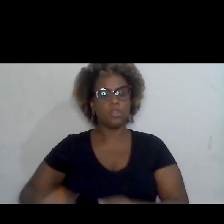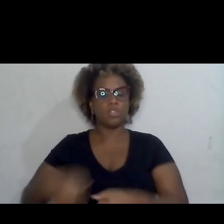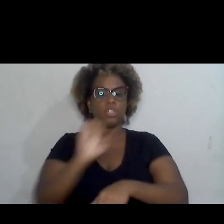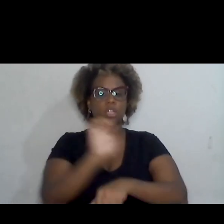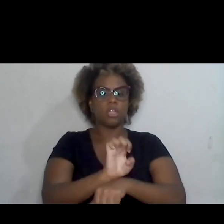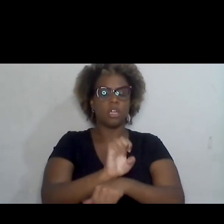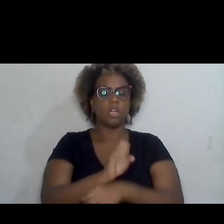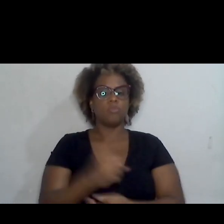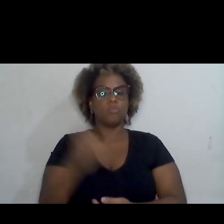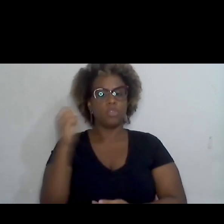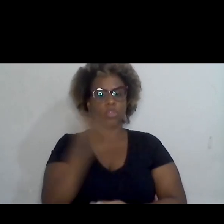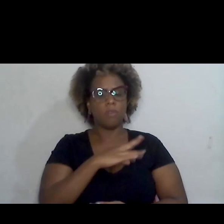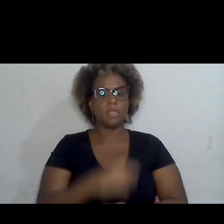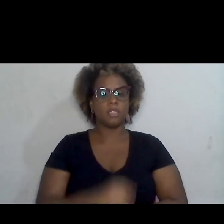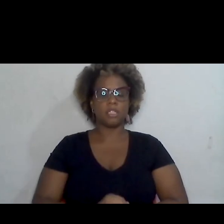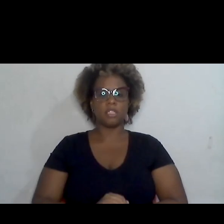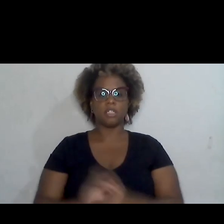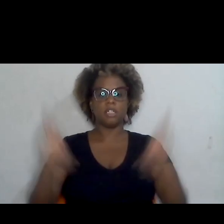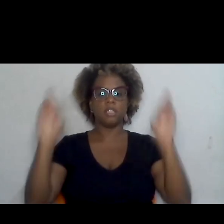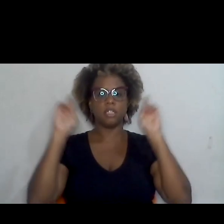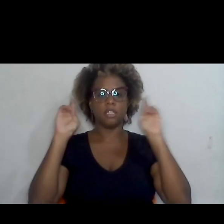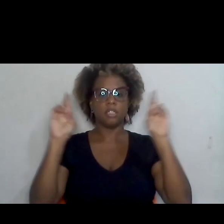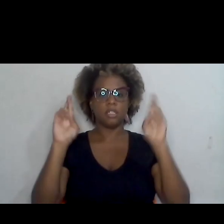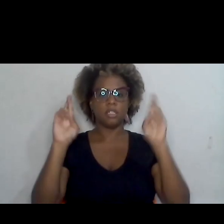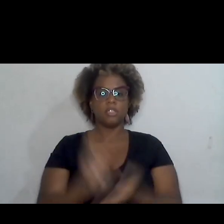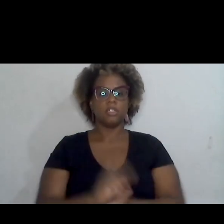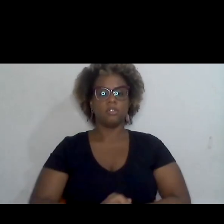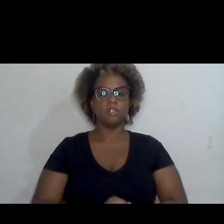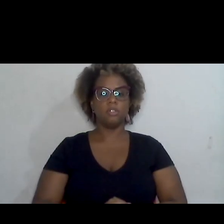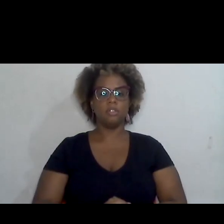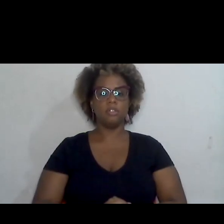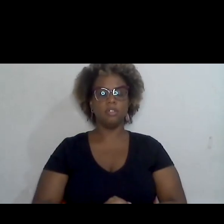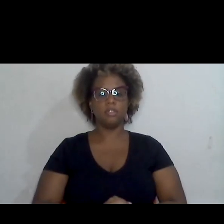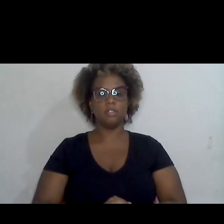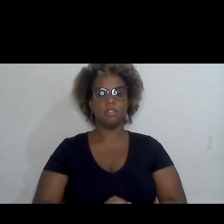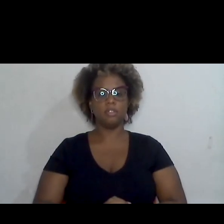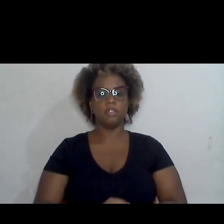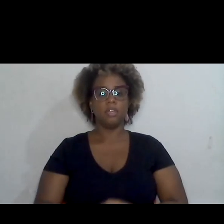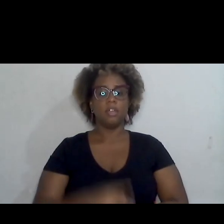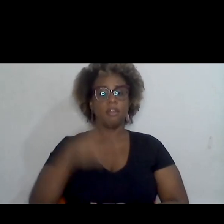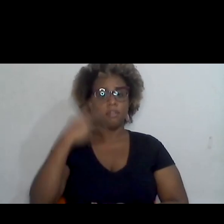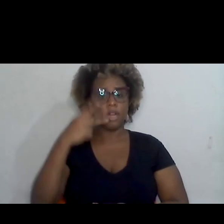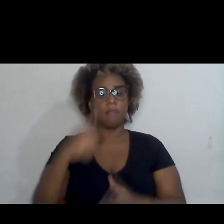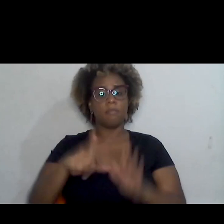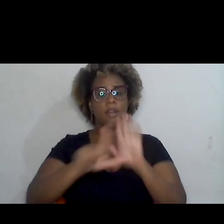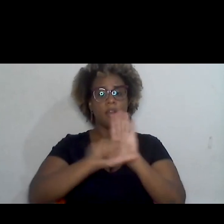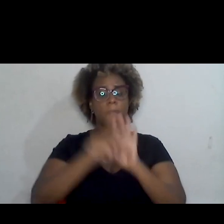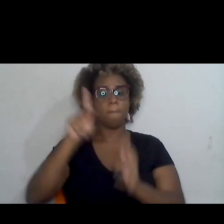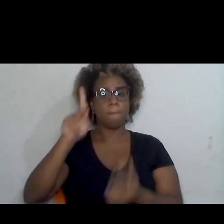perspectiva do que é cultura. Por fim, para finalizar, falar da Lei Paulo Gustavo e sobre os editais